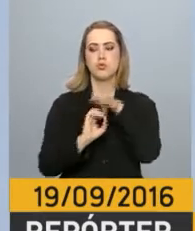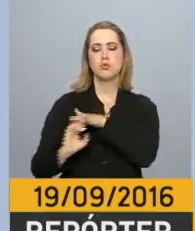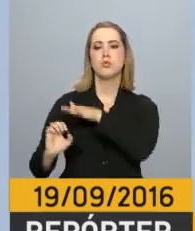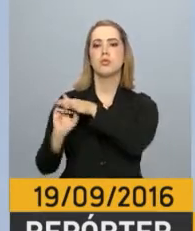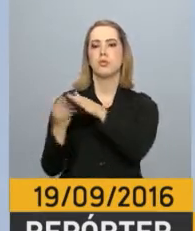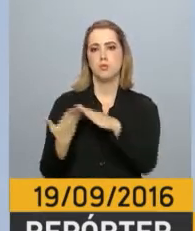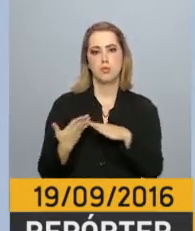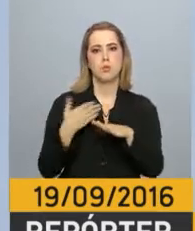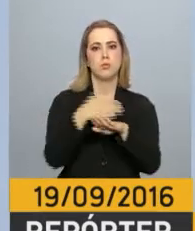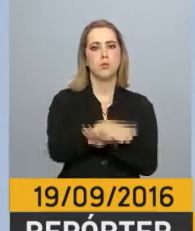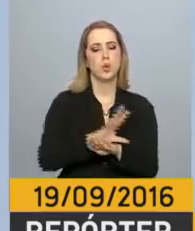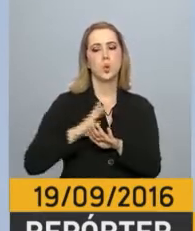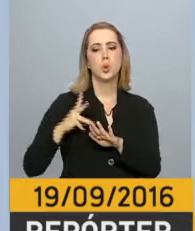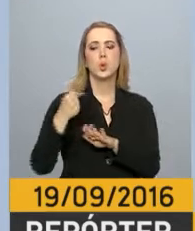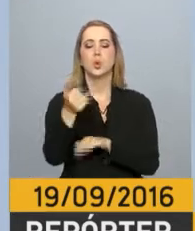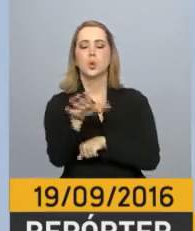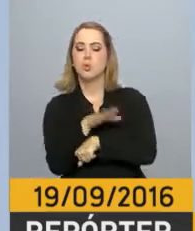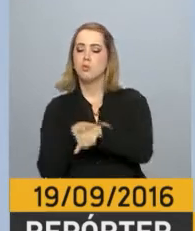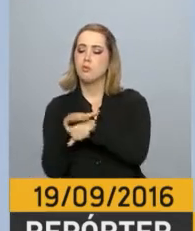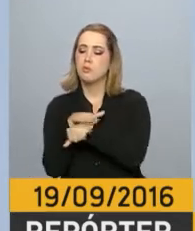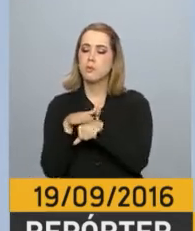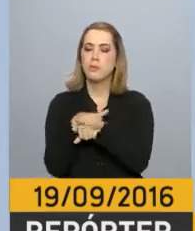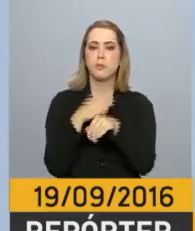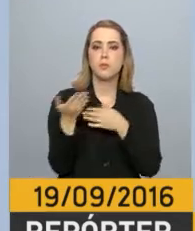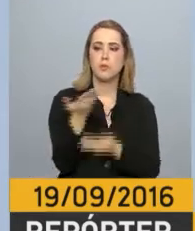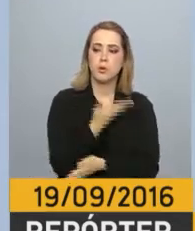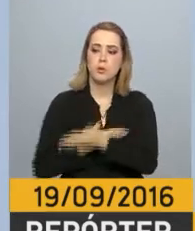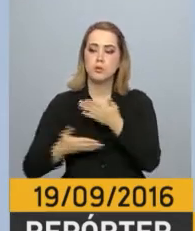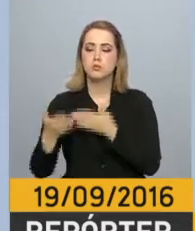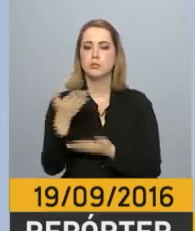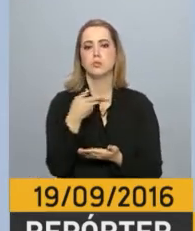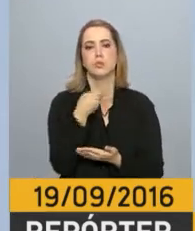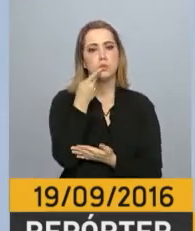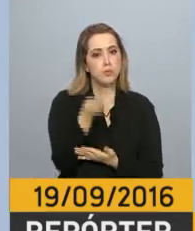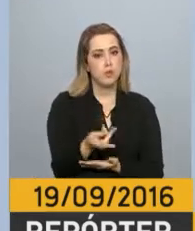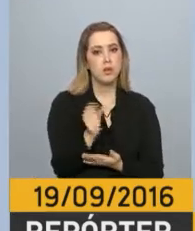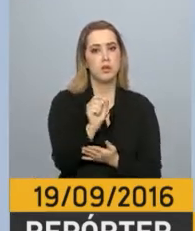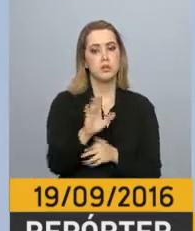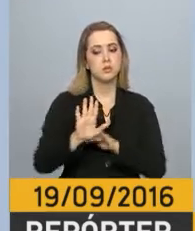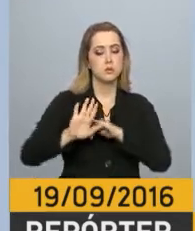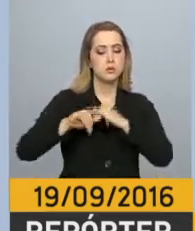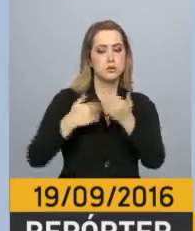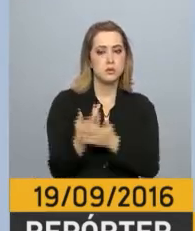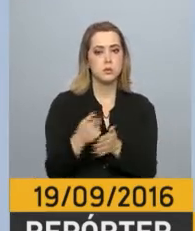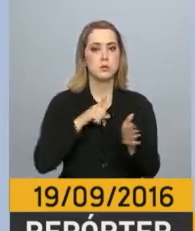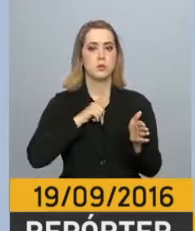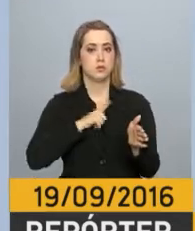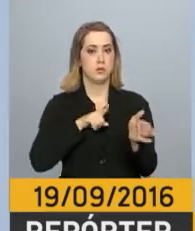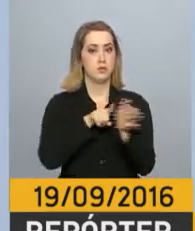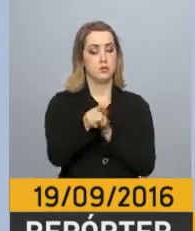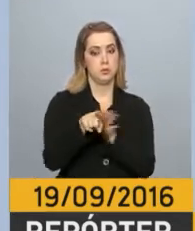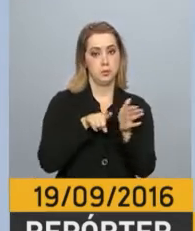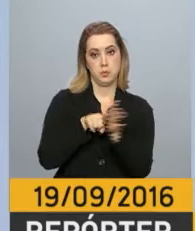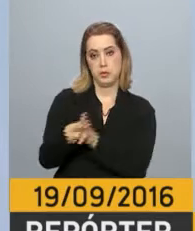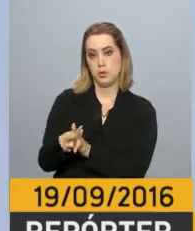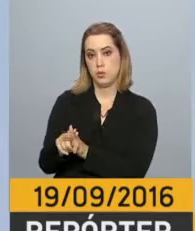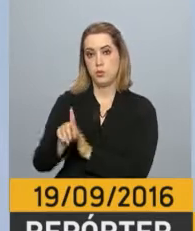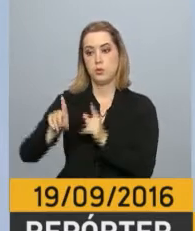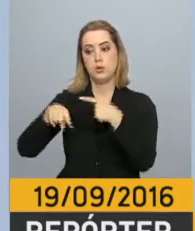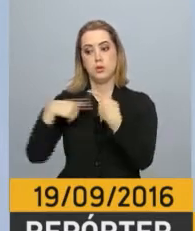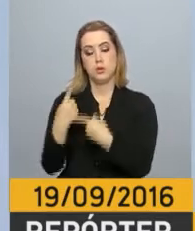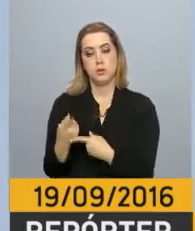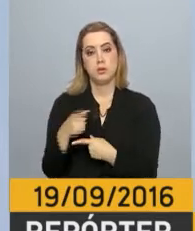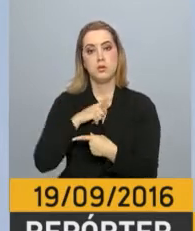uma exposição de todos, e essa exposição ela é seguida de perguntas, e posteriormente